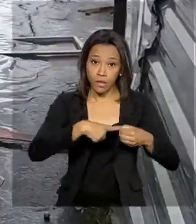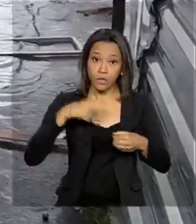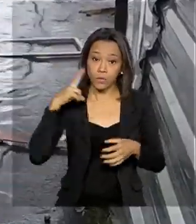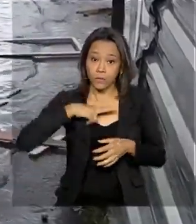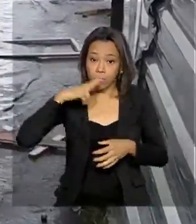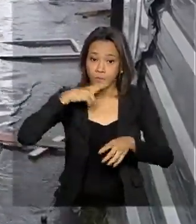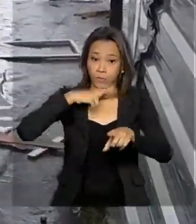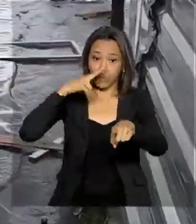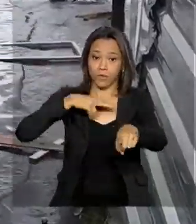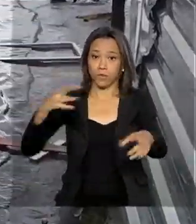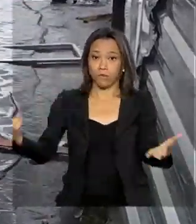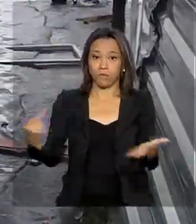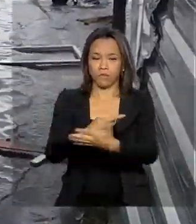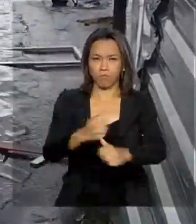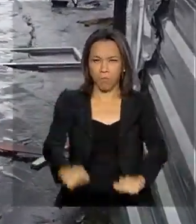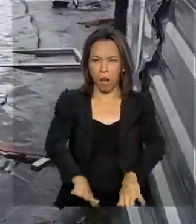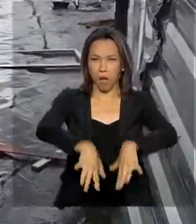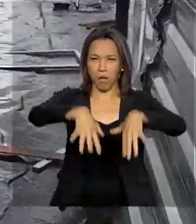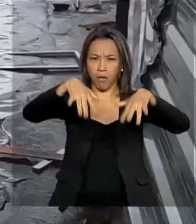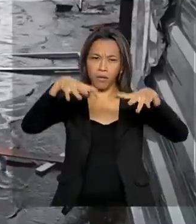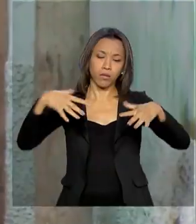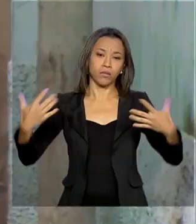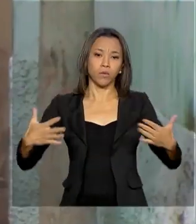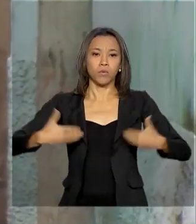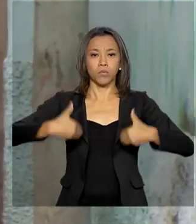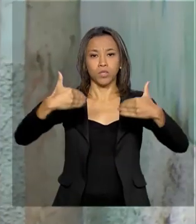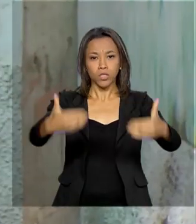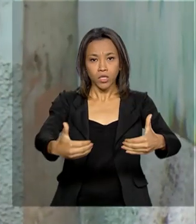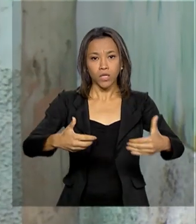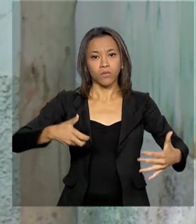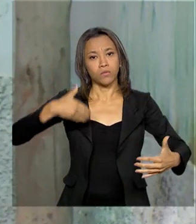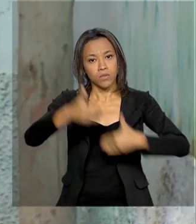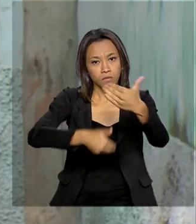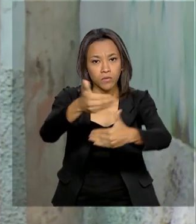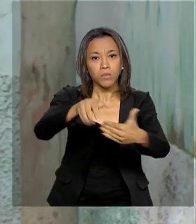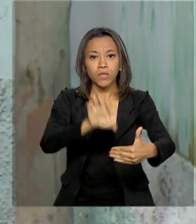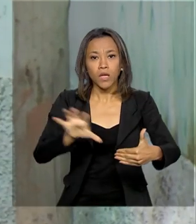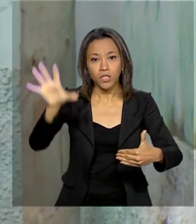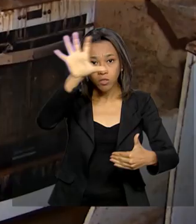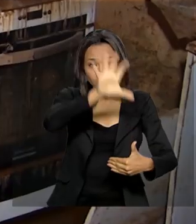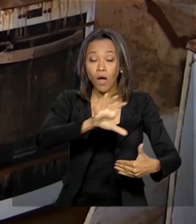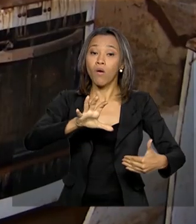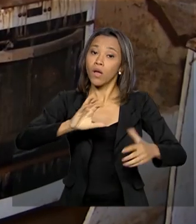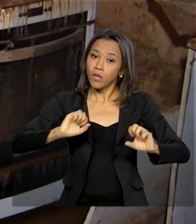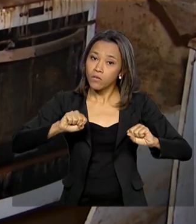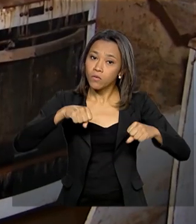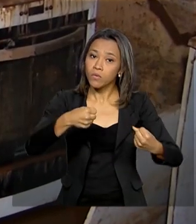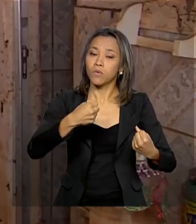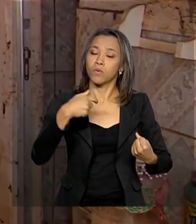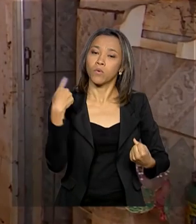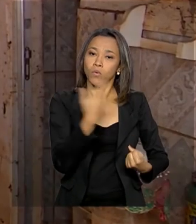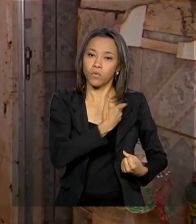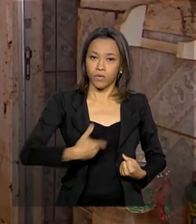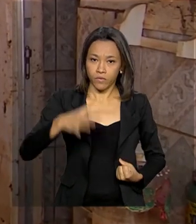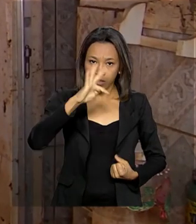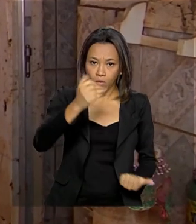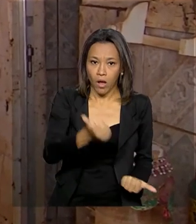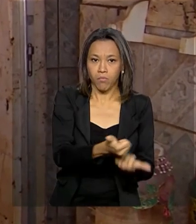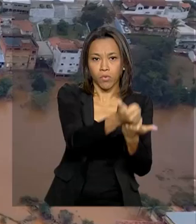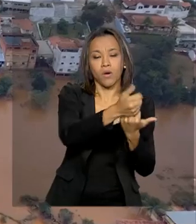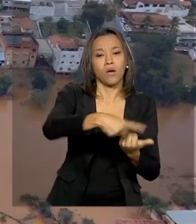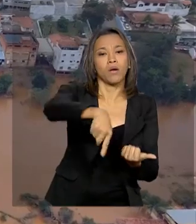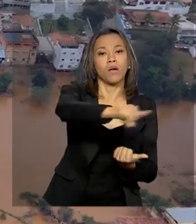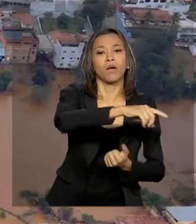emergência. O Ministério do Desenvolvimento Regional reforça o compromisso do governo federal em apoiar municípios mineiros e